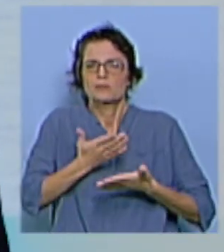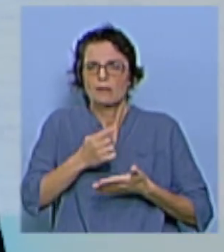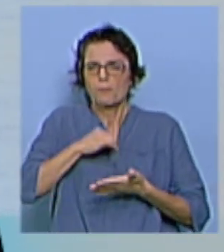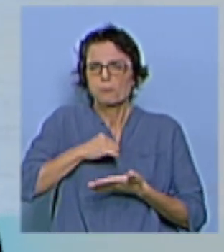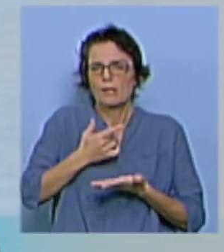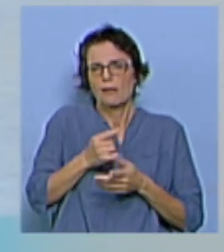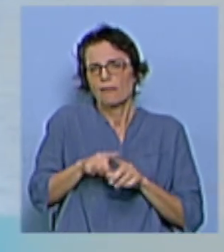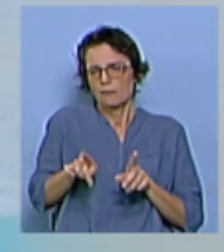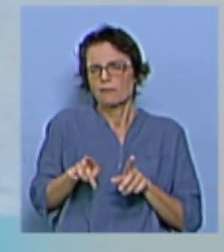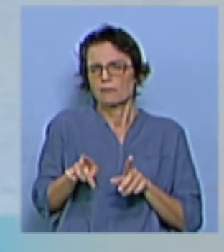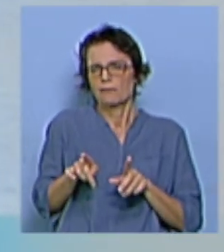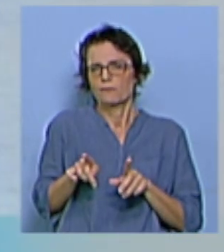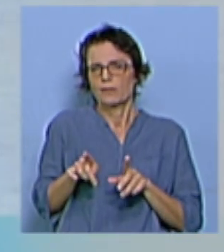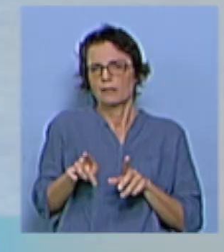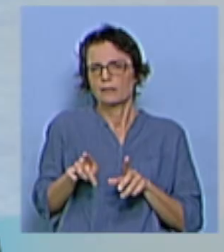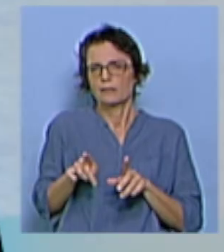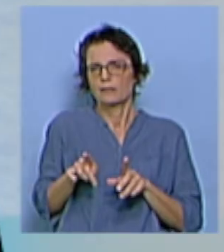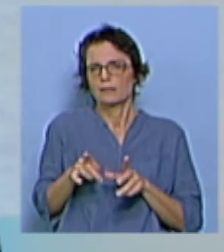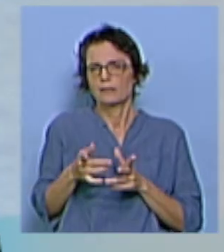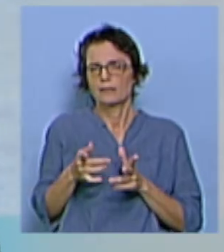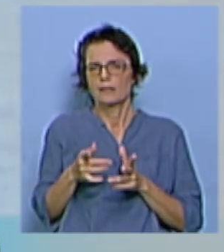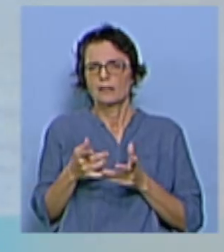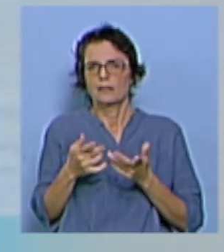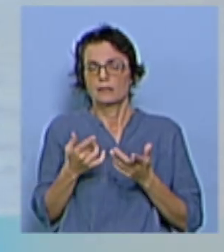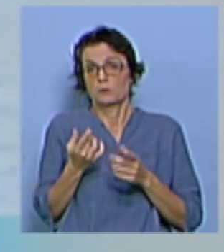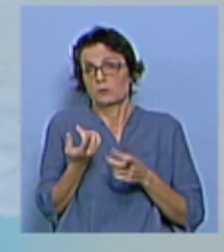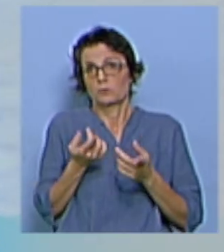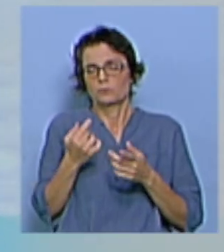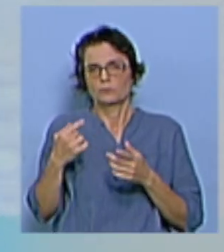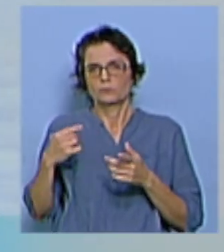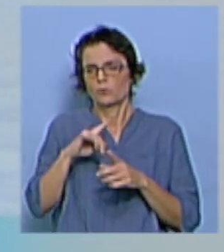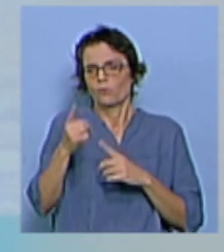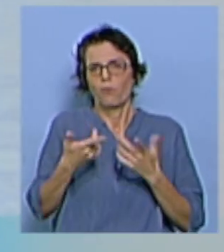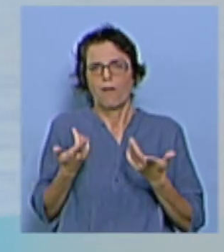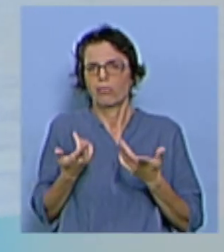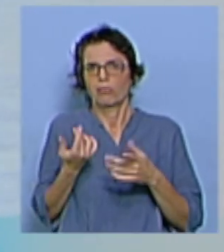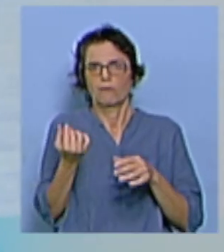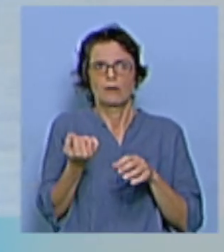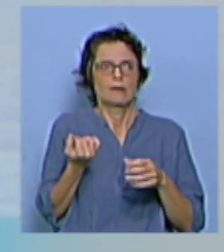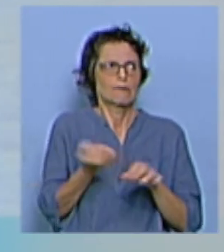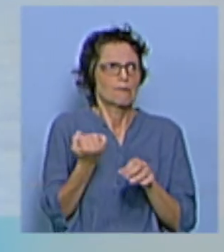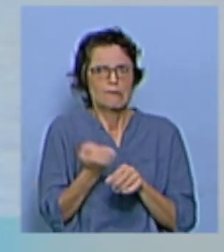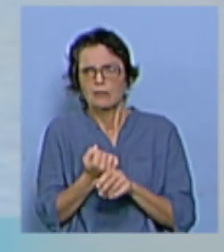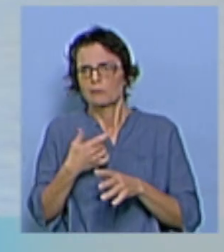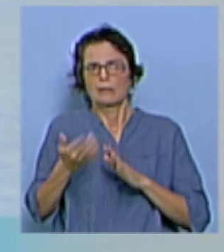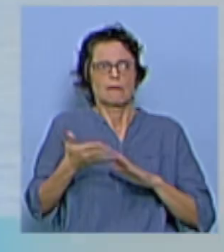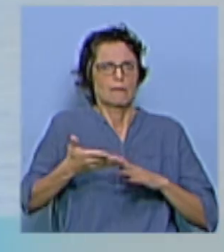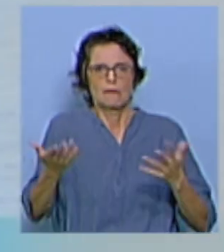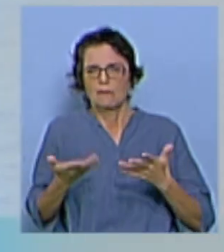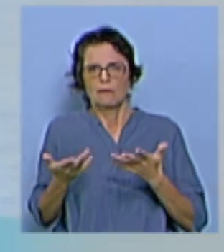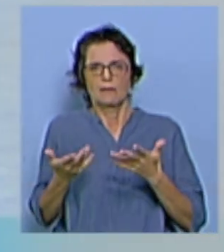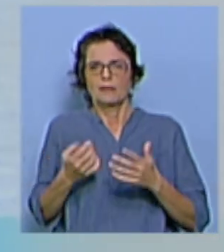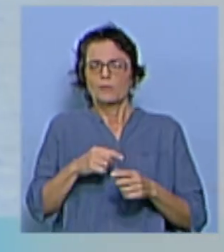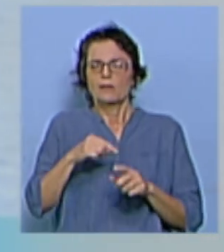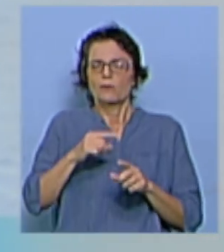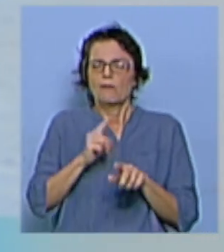completamente diferente daquilo que temos habitualmente na correria que é o dia-a-dia. E portanto o que nós quisemos foi preencher um pouquinho desse tempo